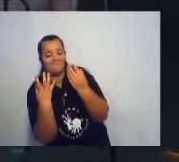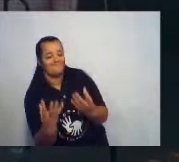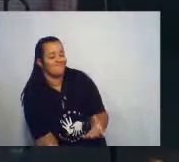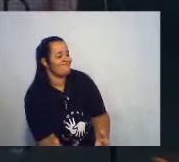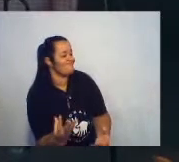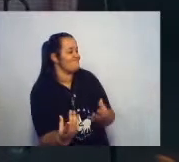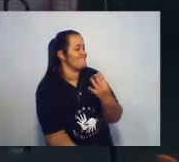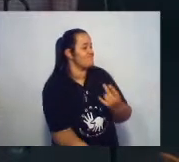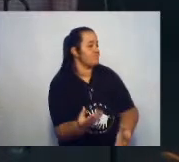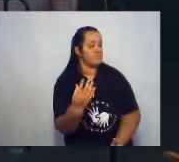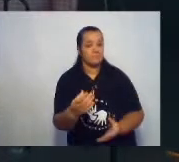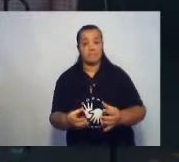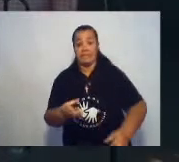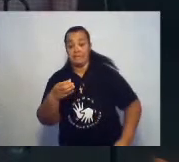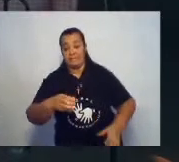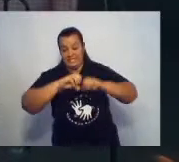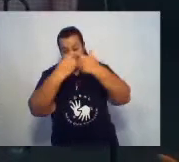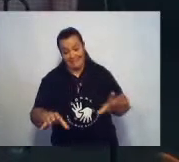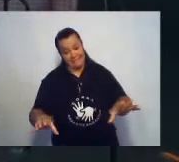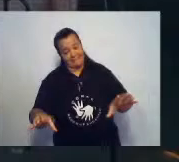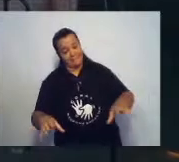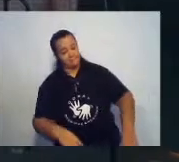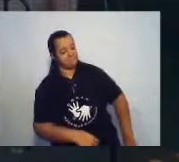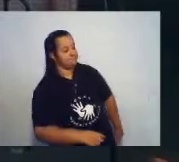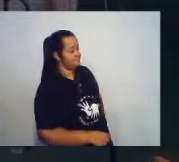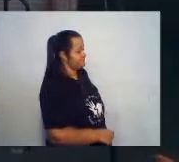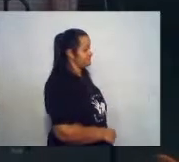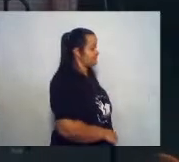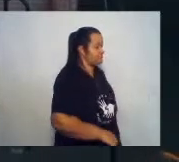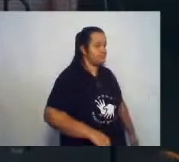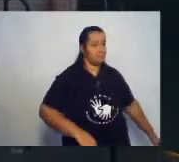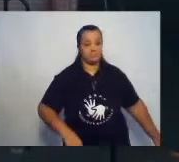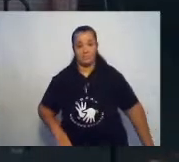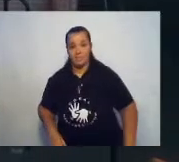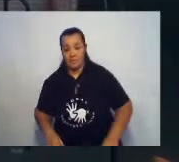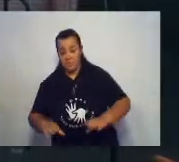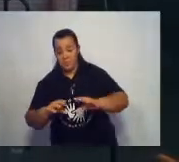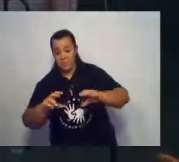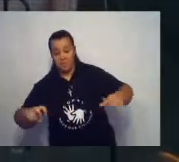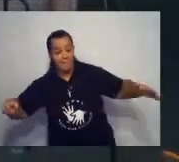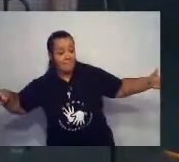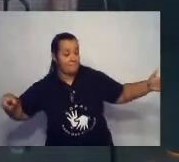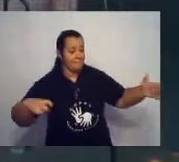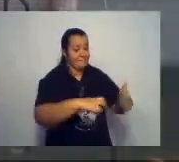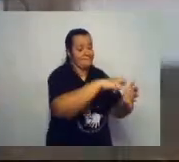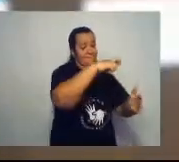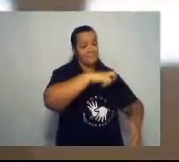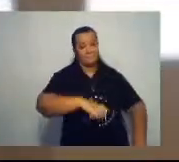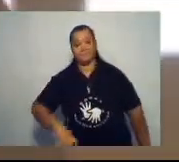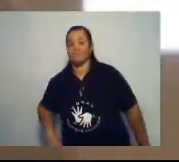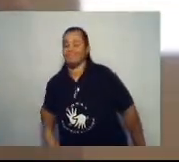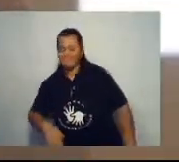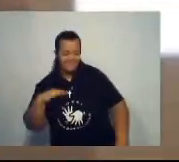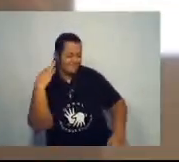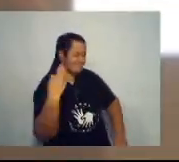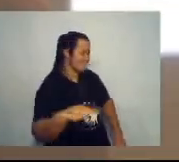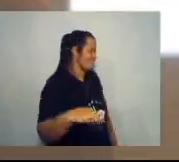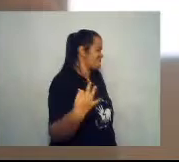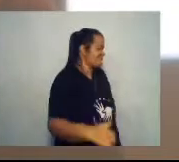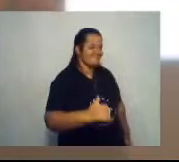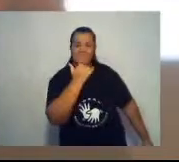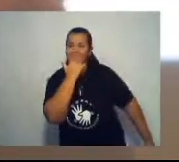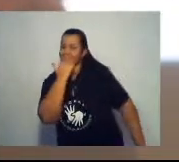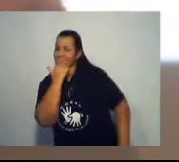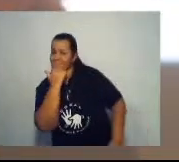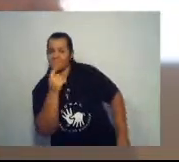Ela queima o arroz, quebra copo na pia, no pantal do sofá, machuca